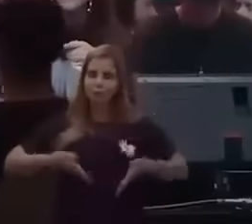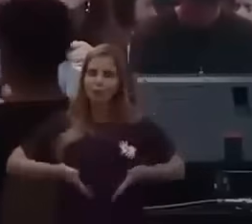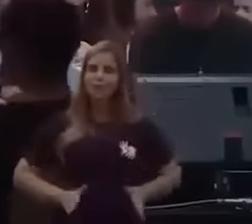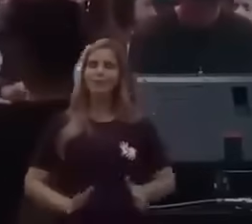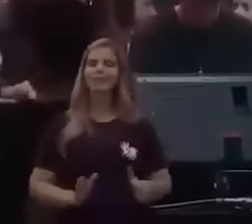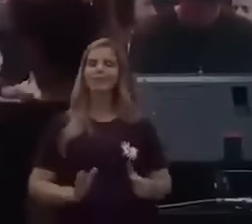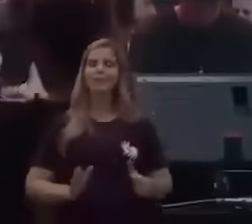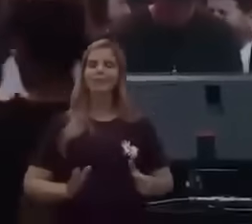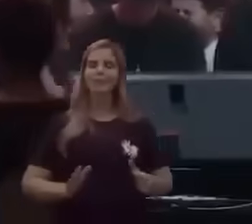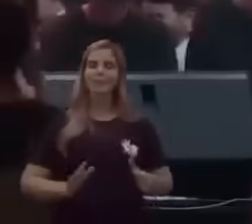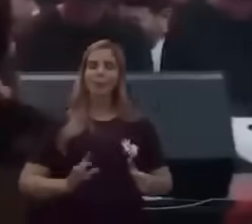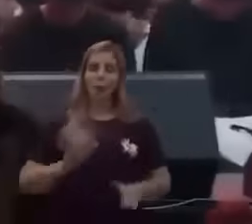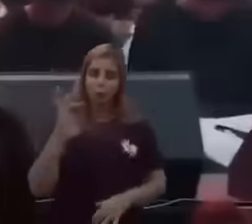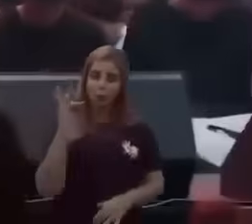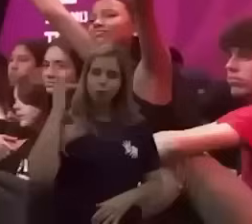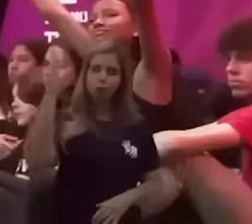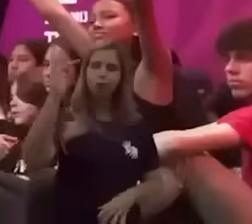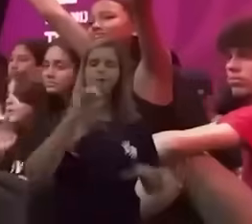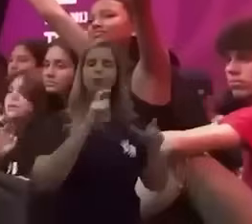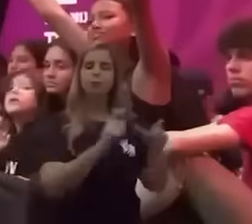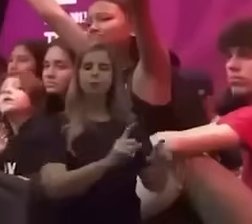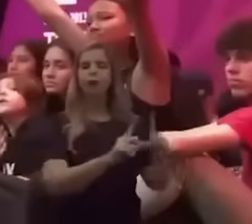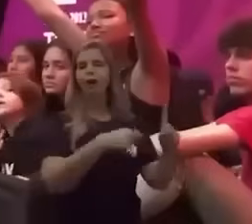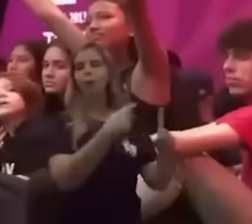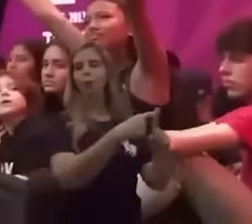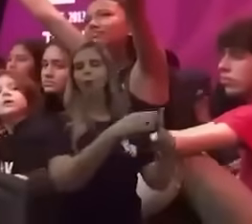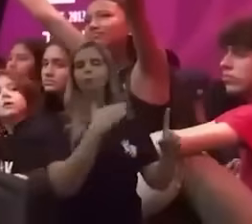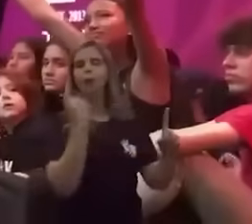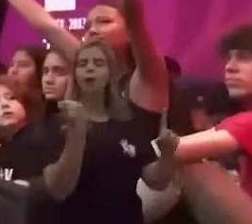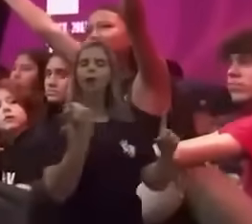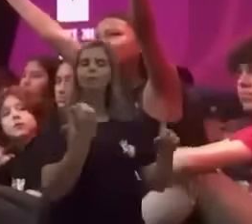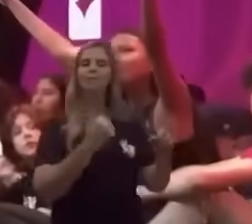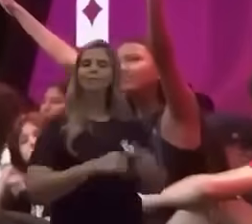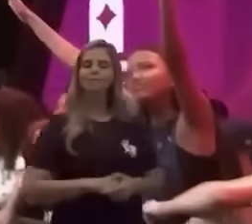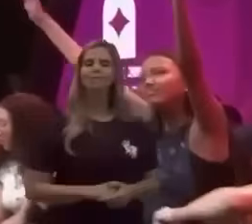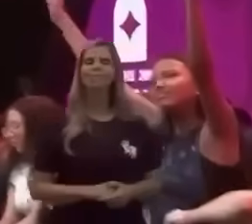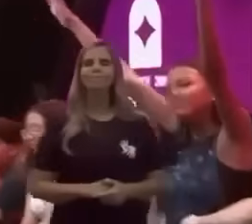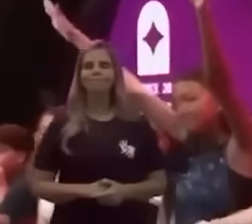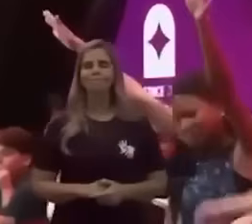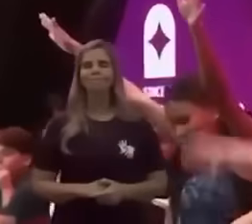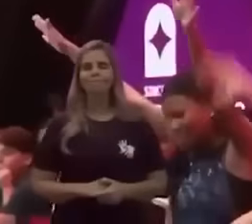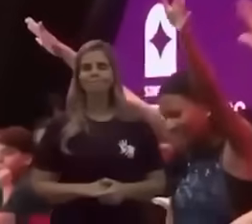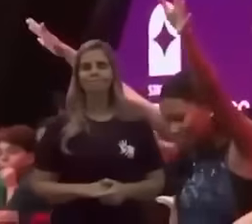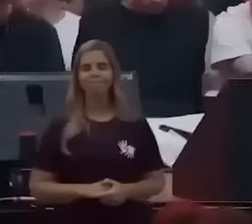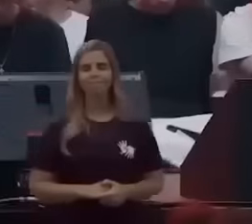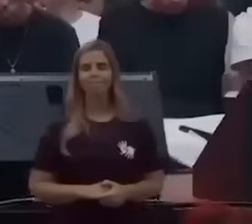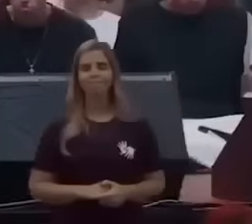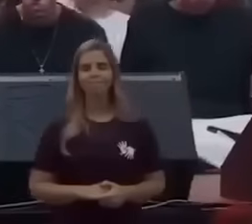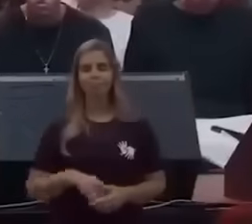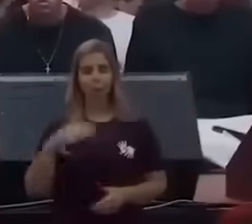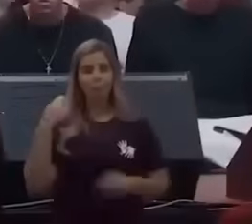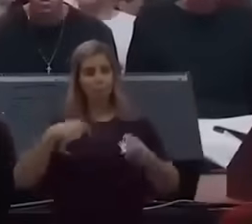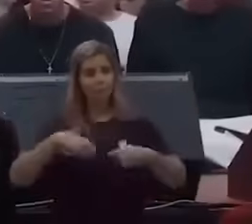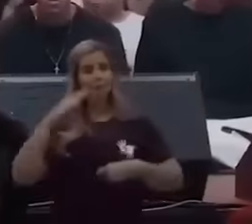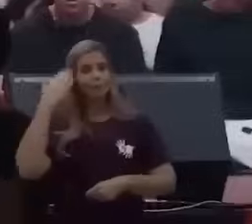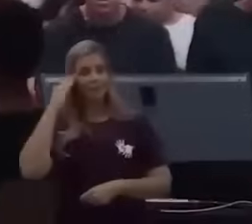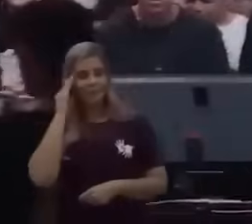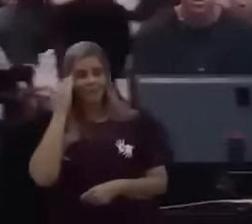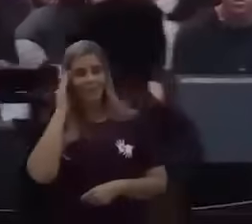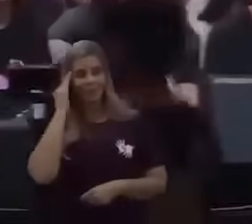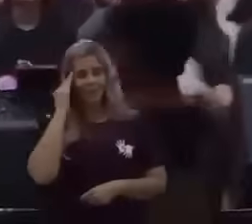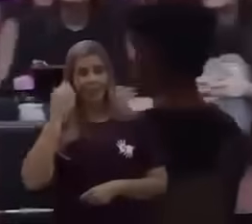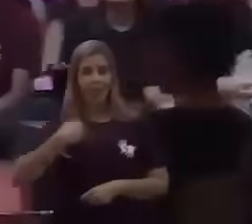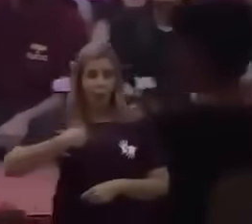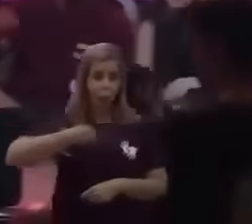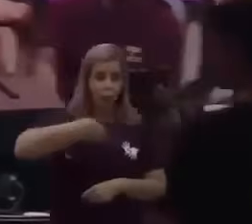e esta é a agenda do Pai que está traçada na eternidade, e eu não vou fugir dessa agenda. Entendam isso, eu estou